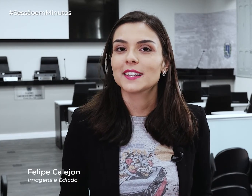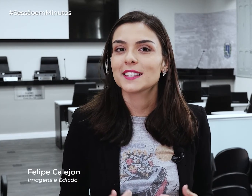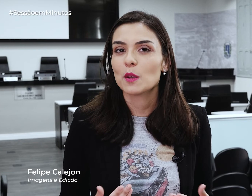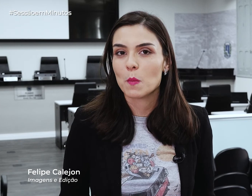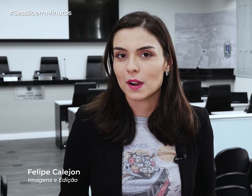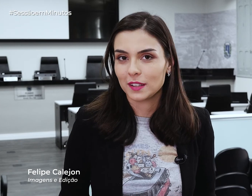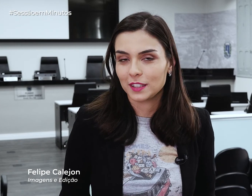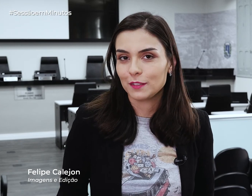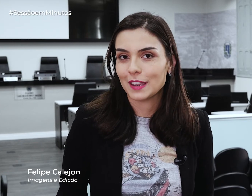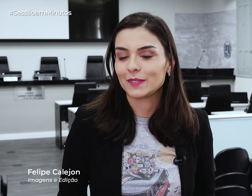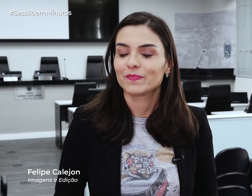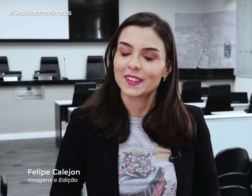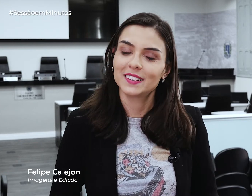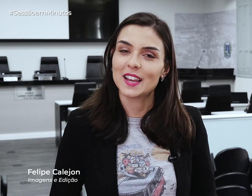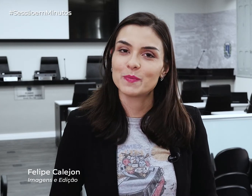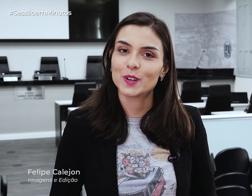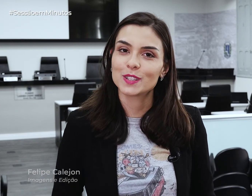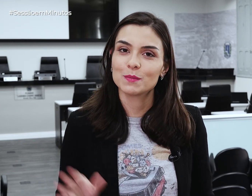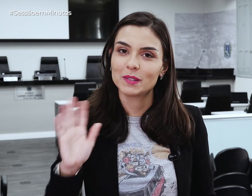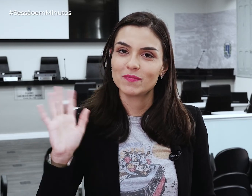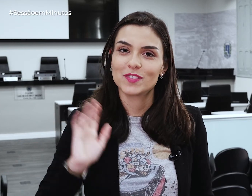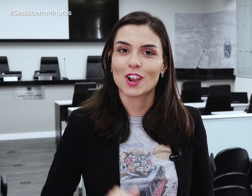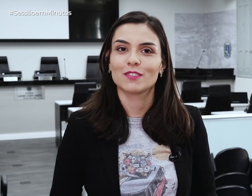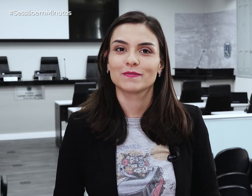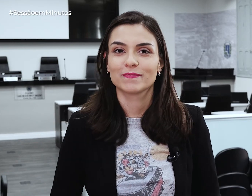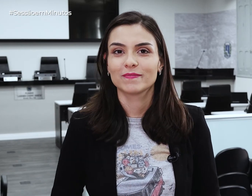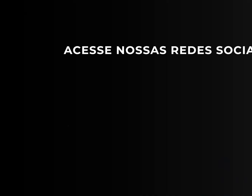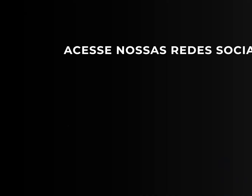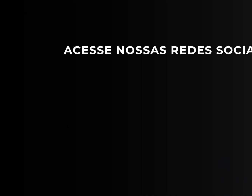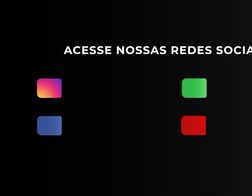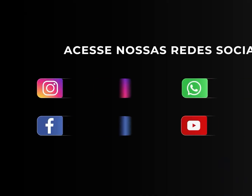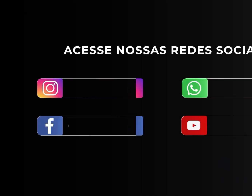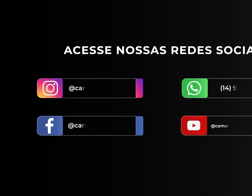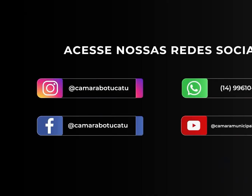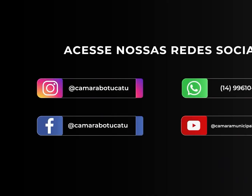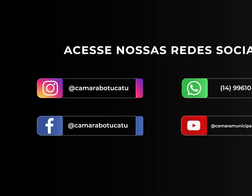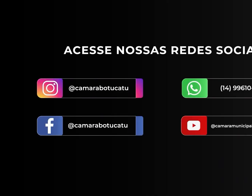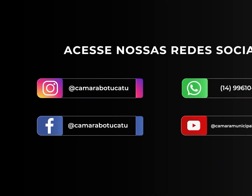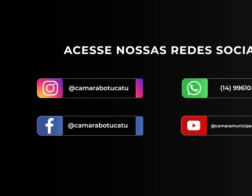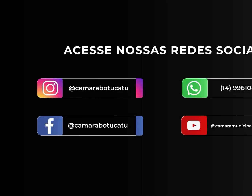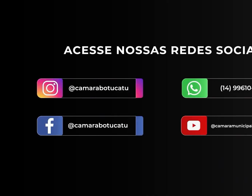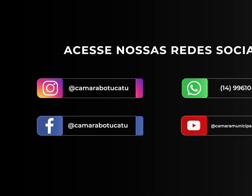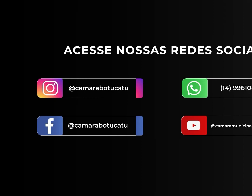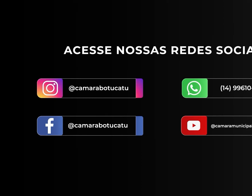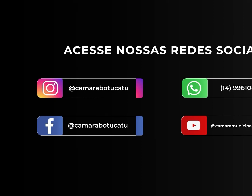gente se vê na semana que vem. Até a próxima, tchau! We'll be right back.